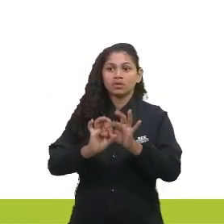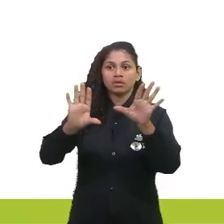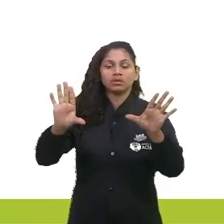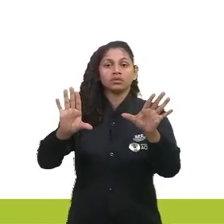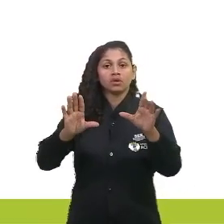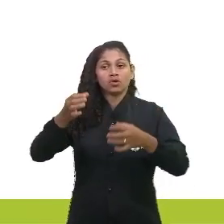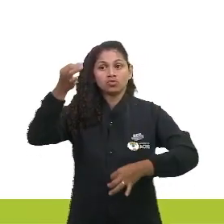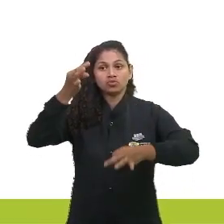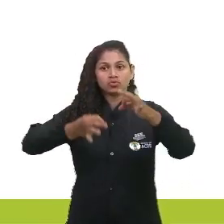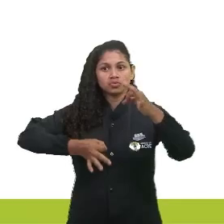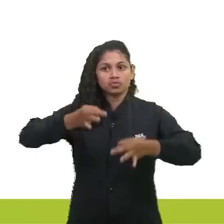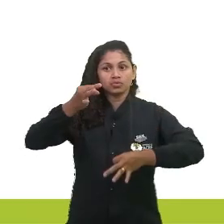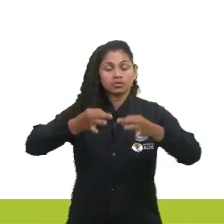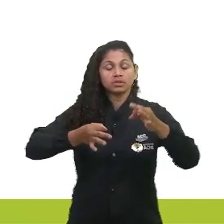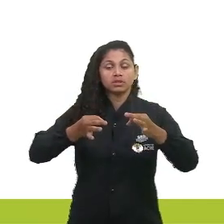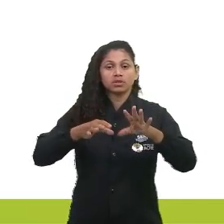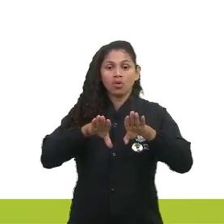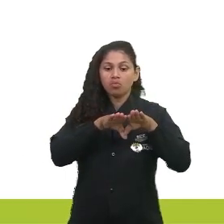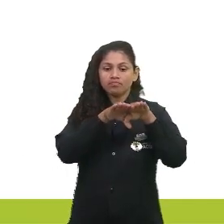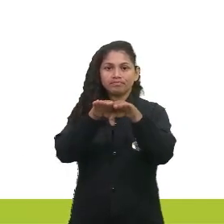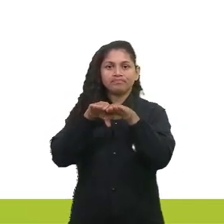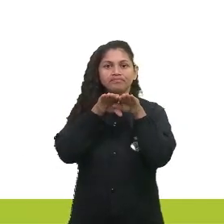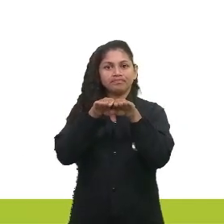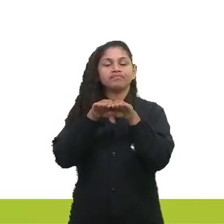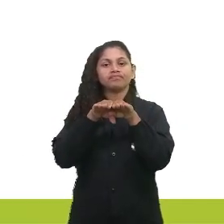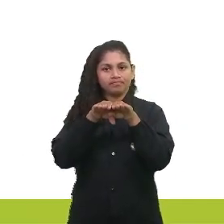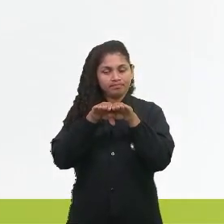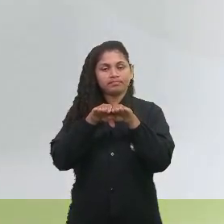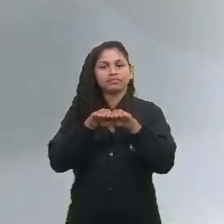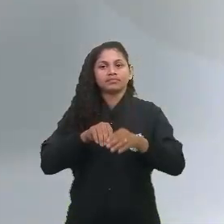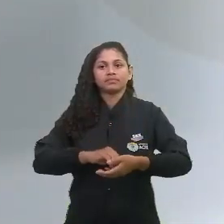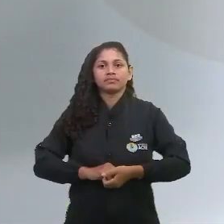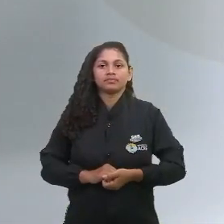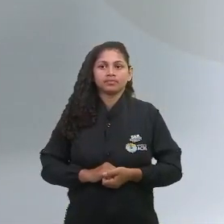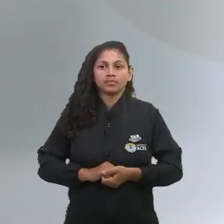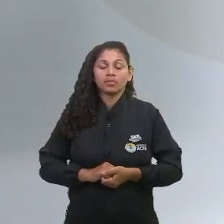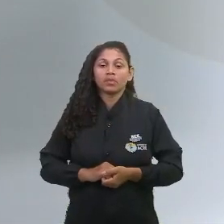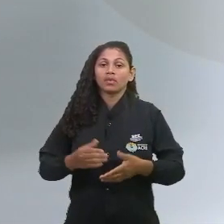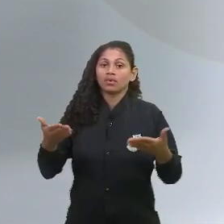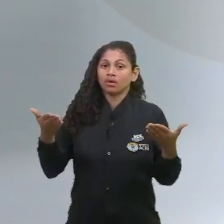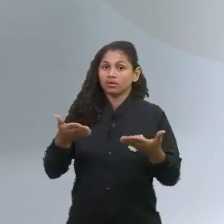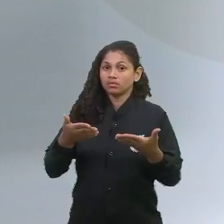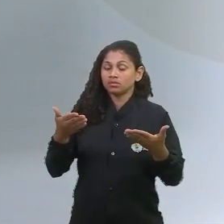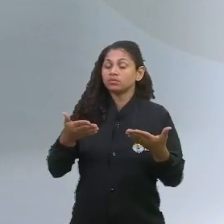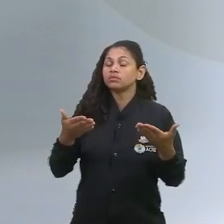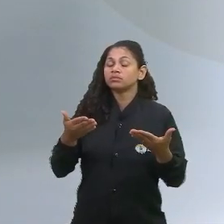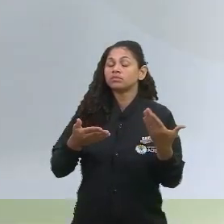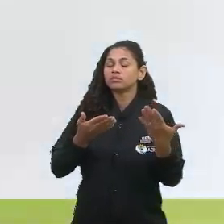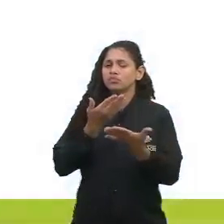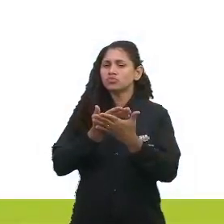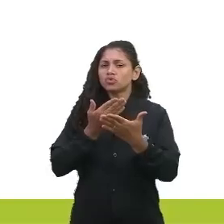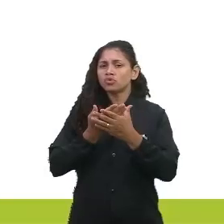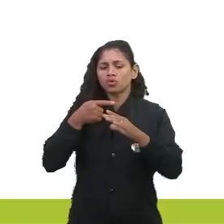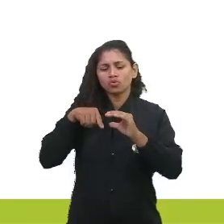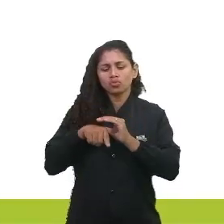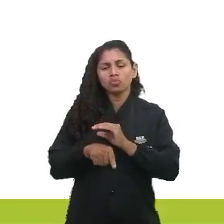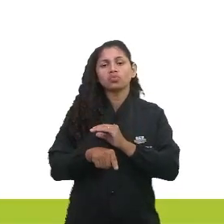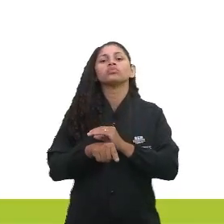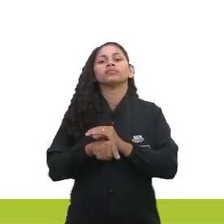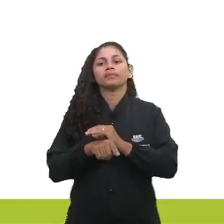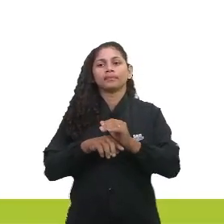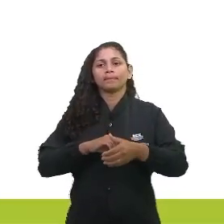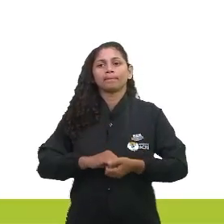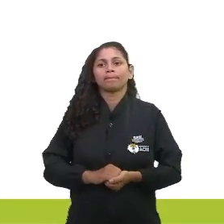justiça ou equidade. Então, agora nós vamos tratar de cada um deles. O princípio